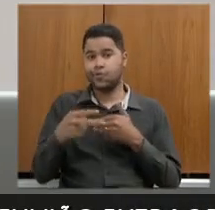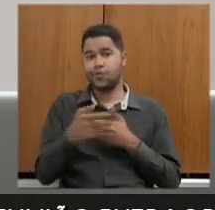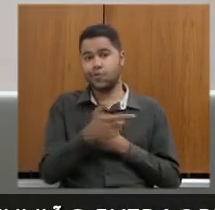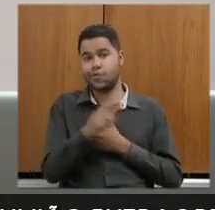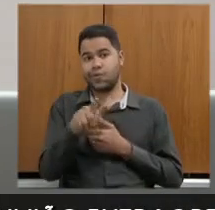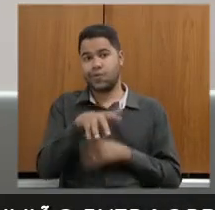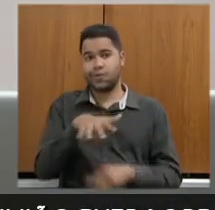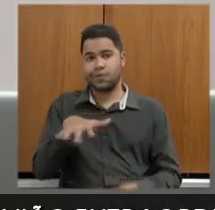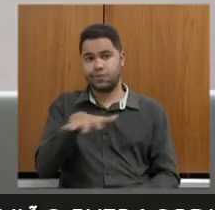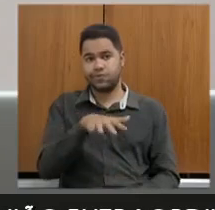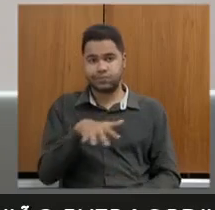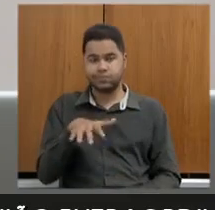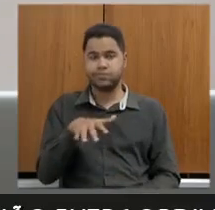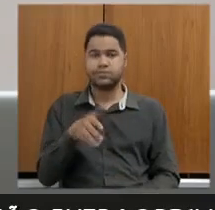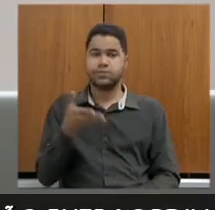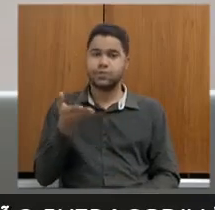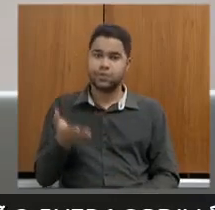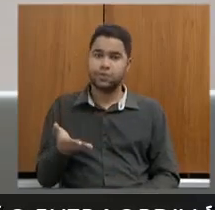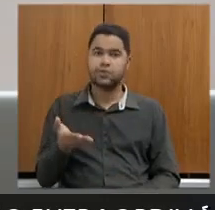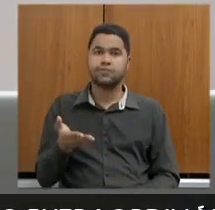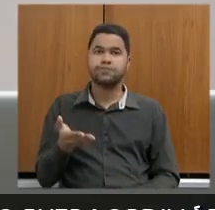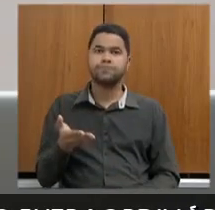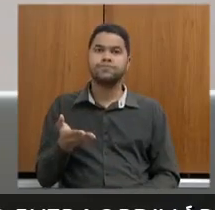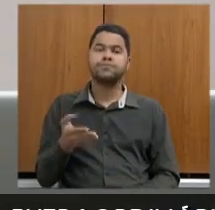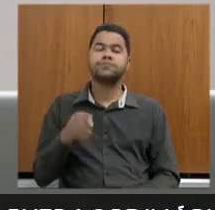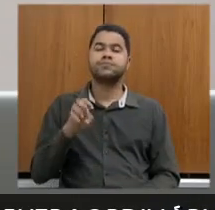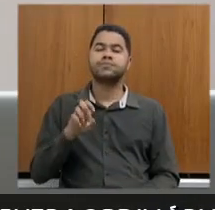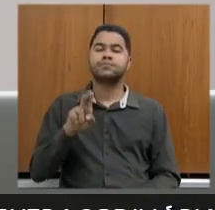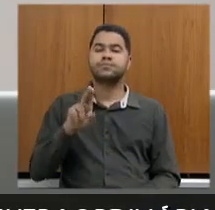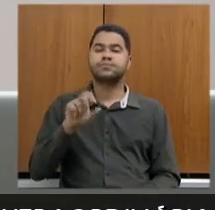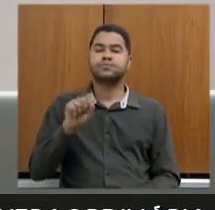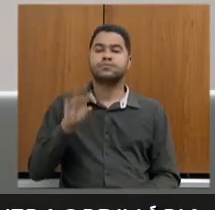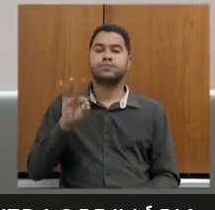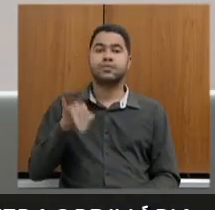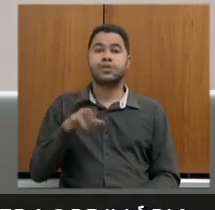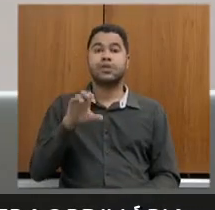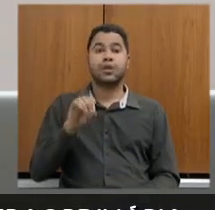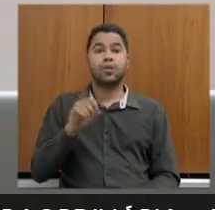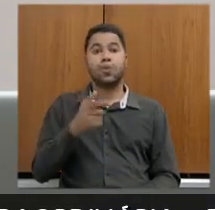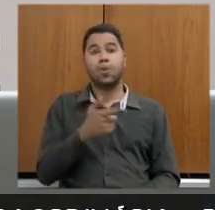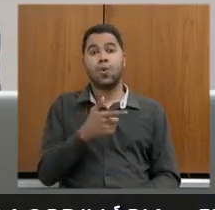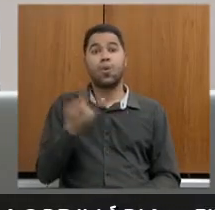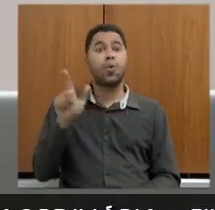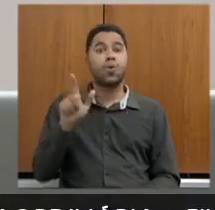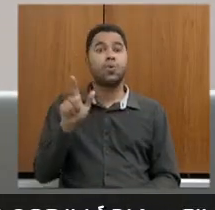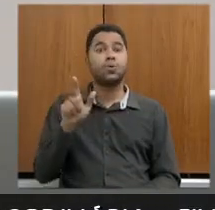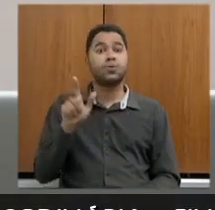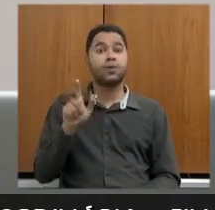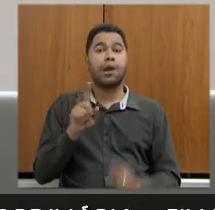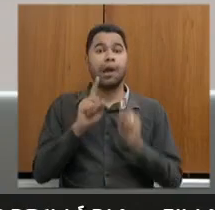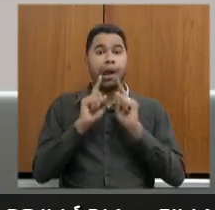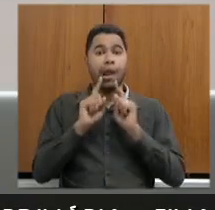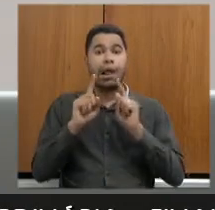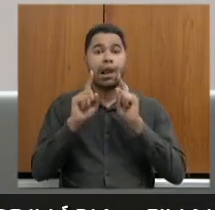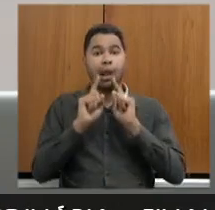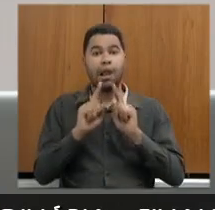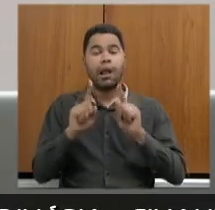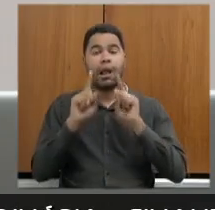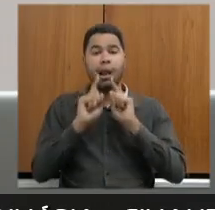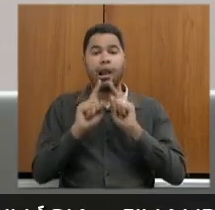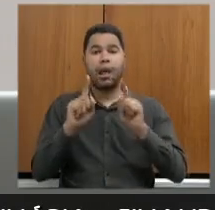de outras áreas estão aqui Eustáquio Ramos nós temos mais outra consequência é a reclamação do excesso